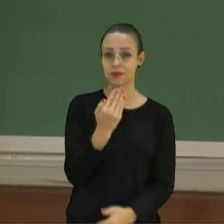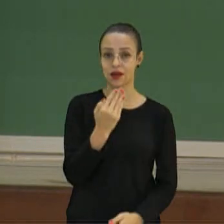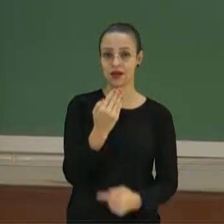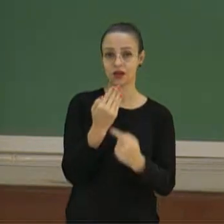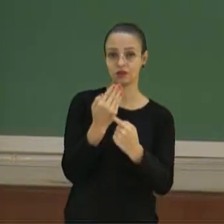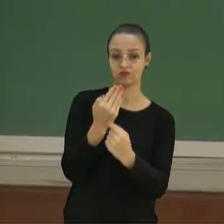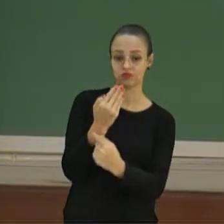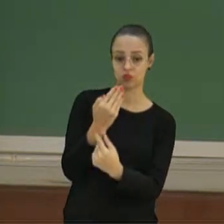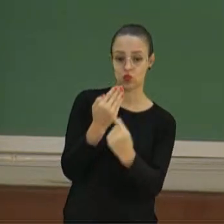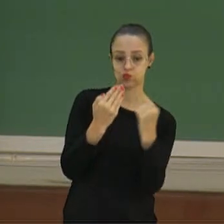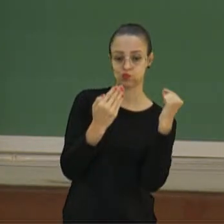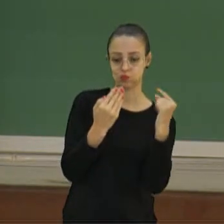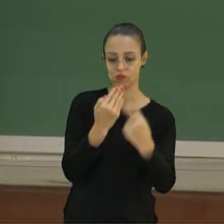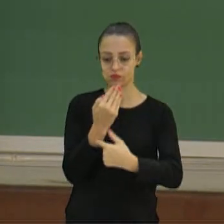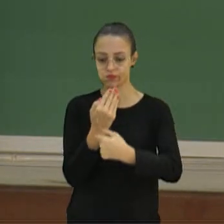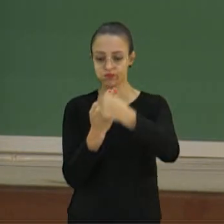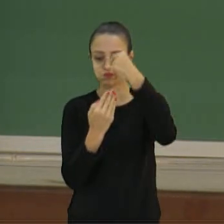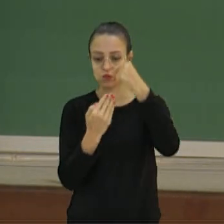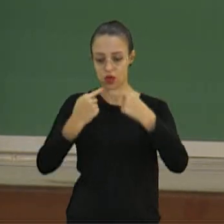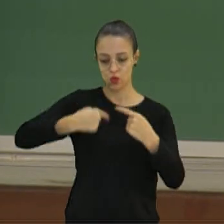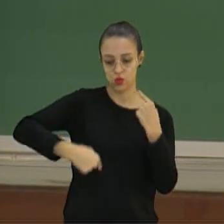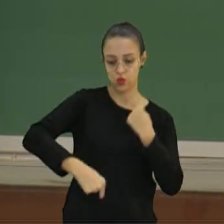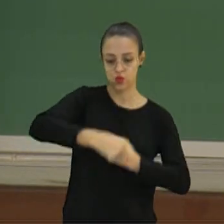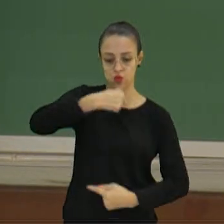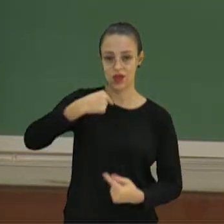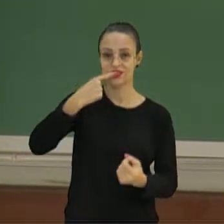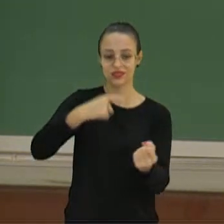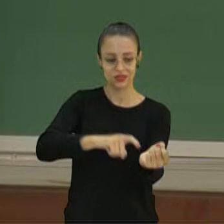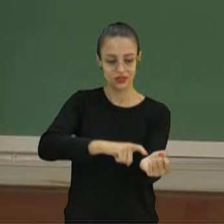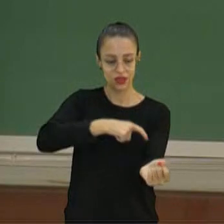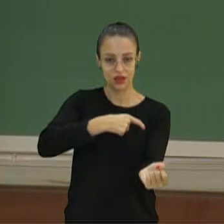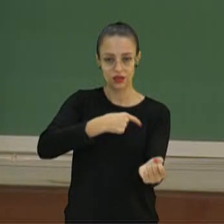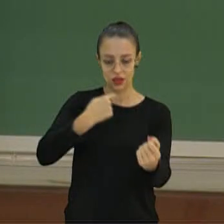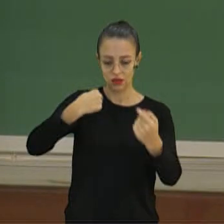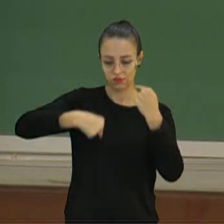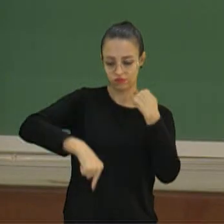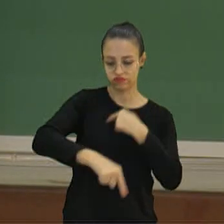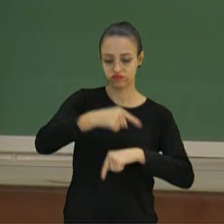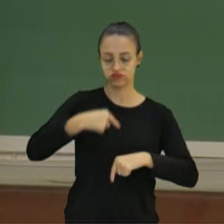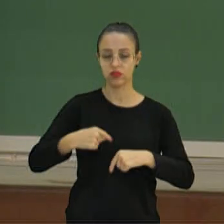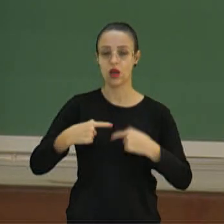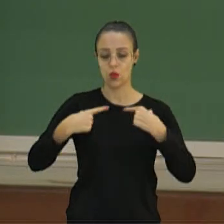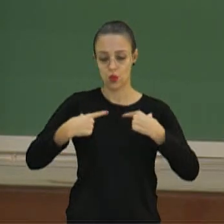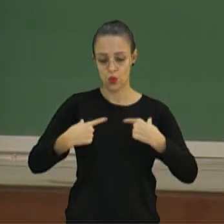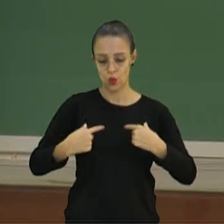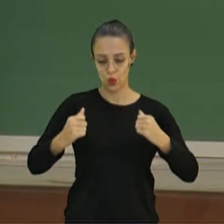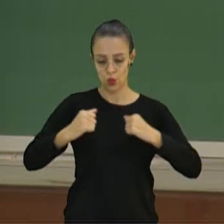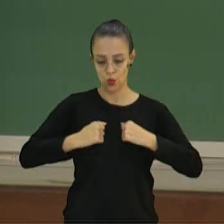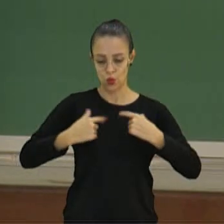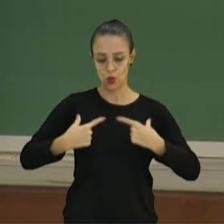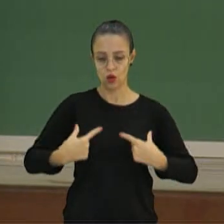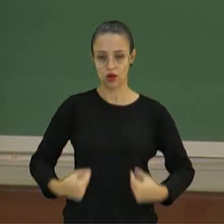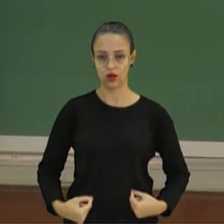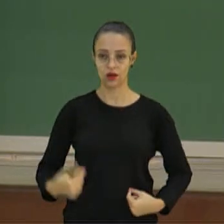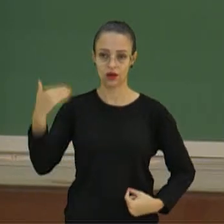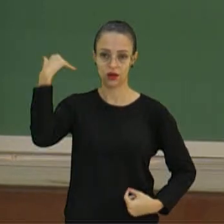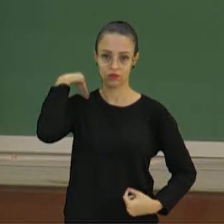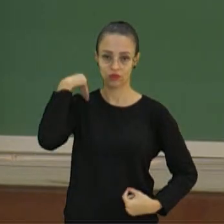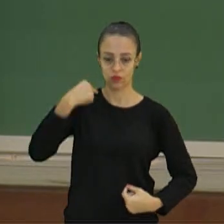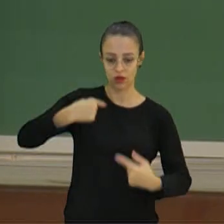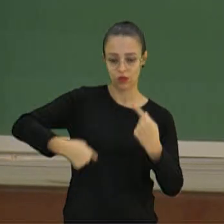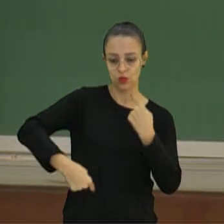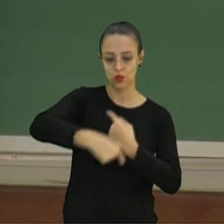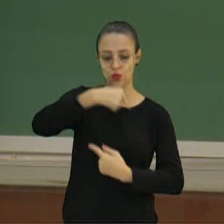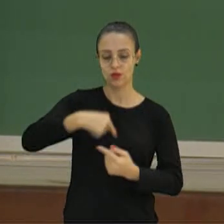participou da circulação no corpo todo do sangue que entrou pelo pulmão e recebeu o oxigênio. Então é uma vantagem desses